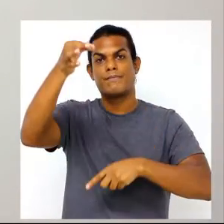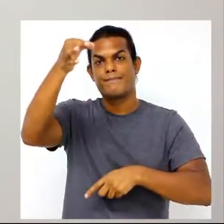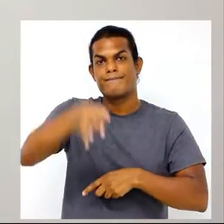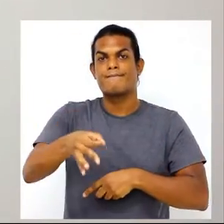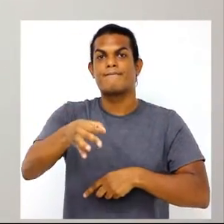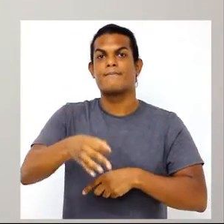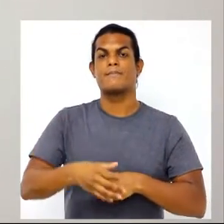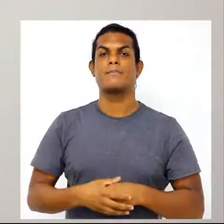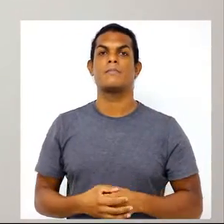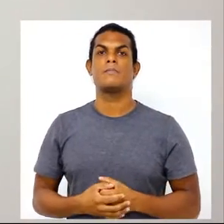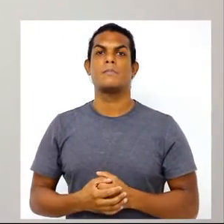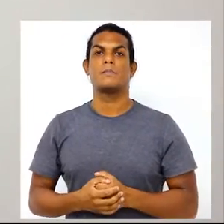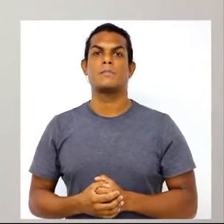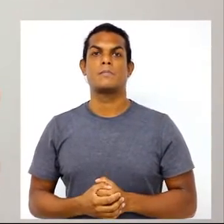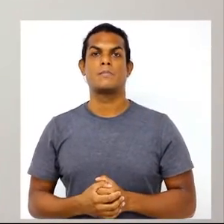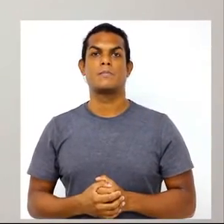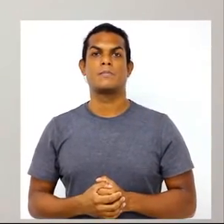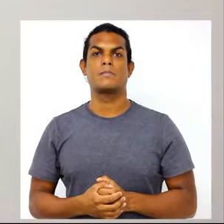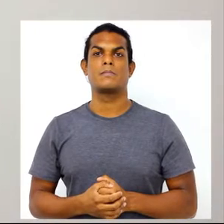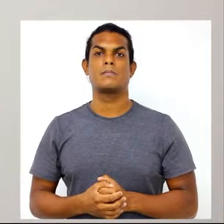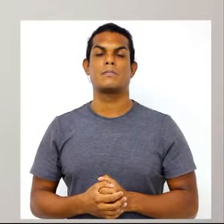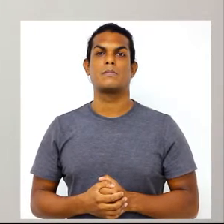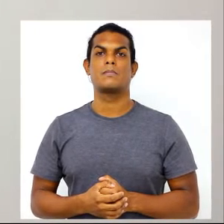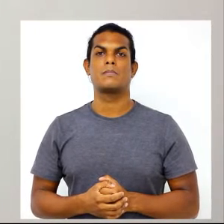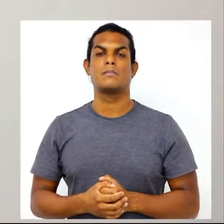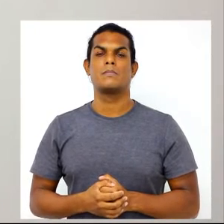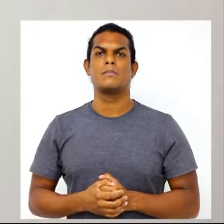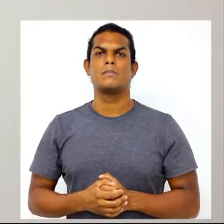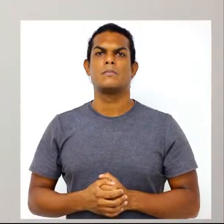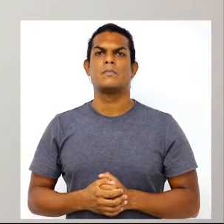palavras adequadas para produzir.